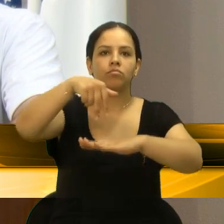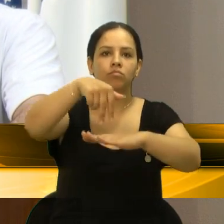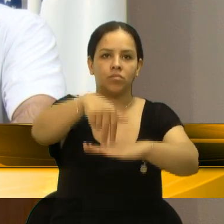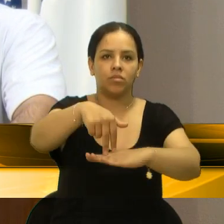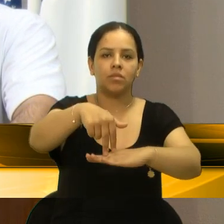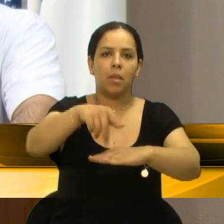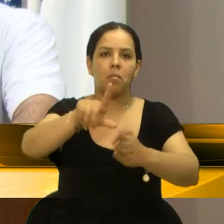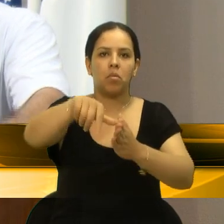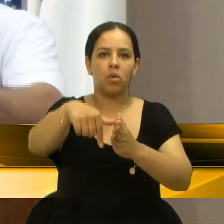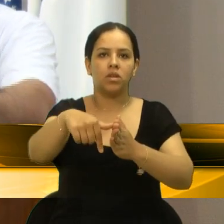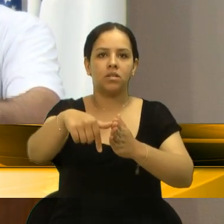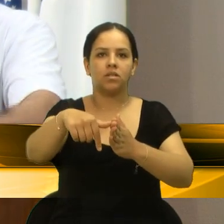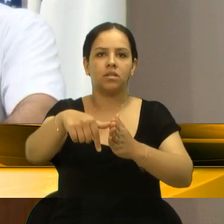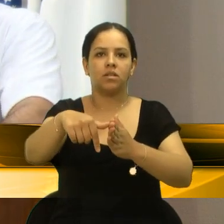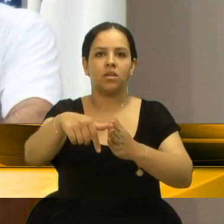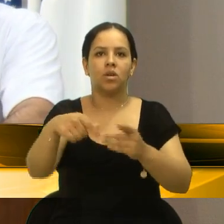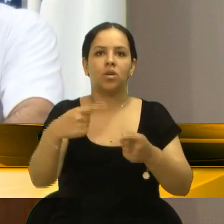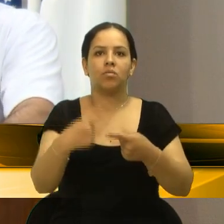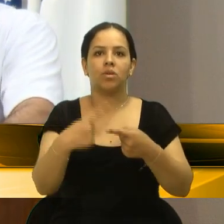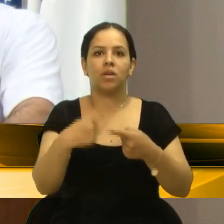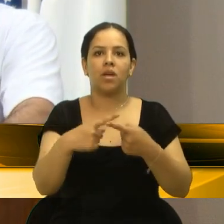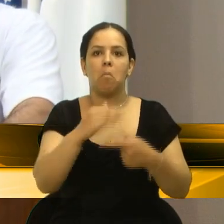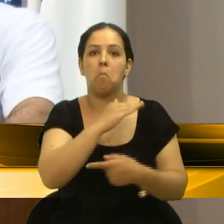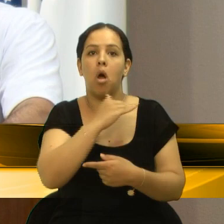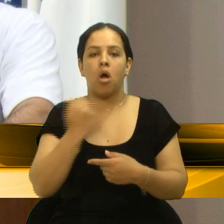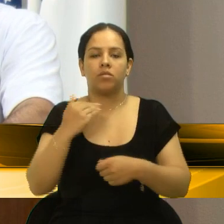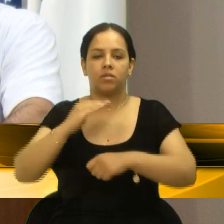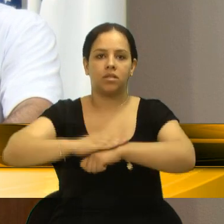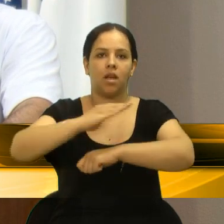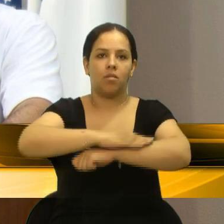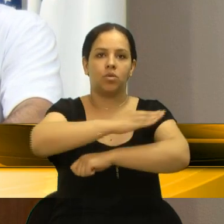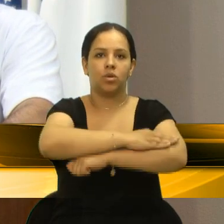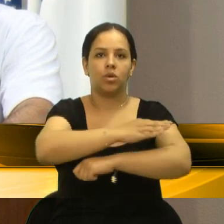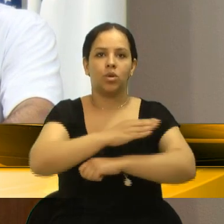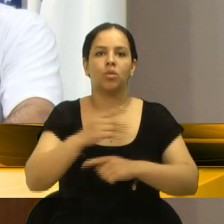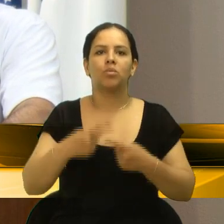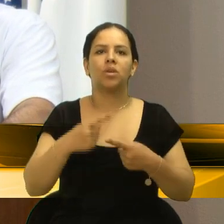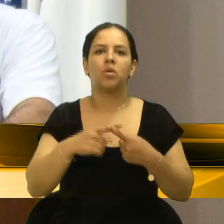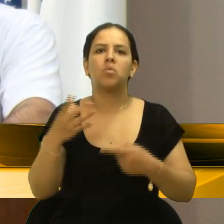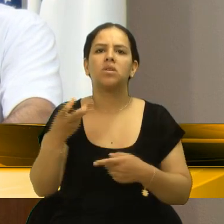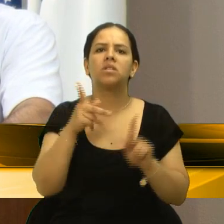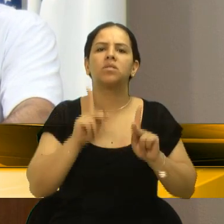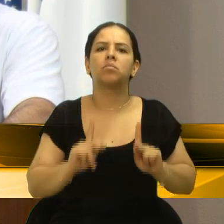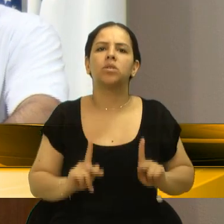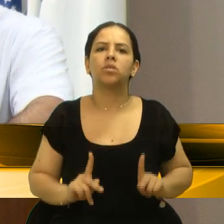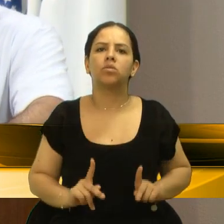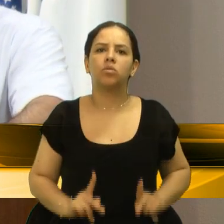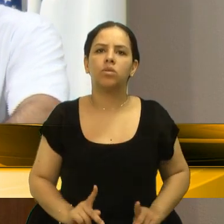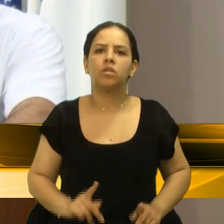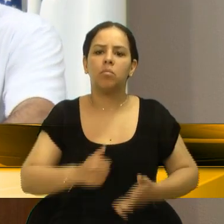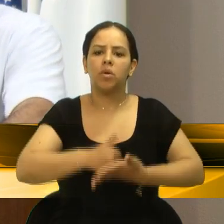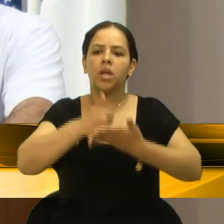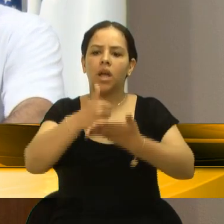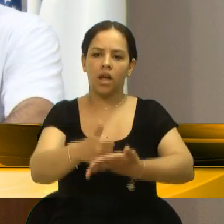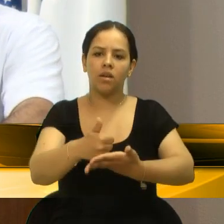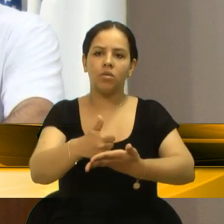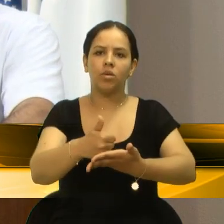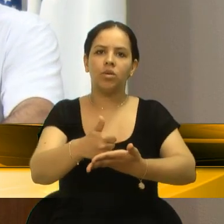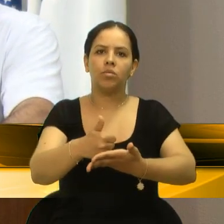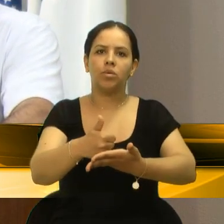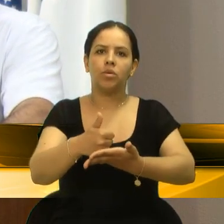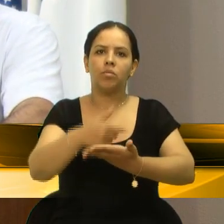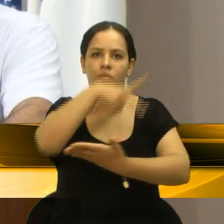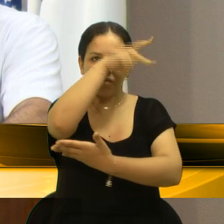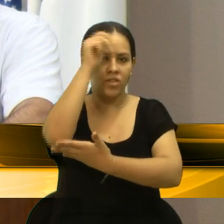por quê? E ele morre, o sapo, afogado. Quantas pessoas que deram lealdade para o prefeito Daniel Guerra e